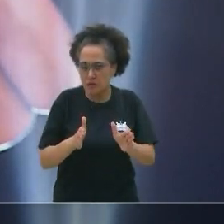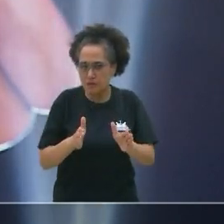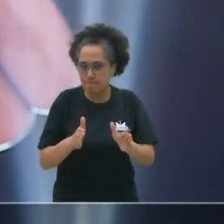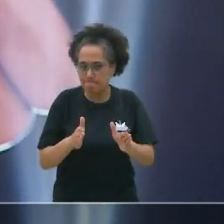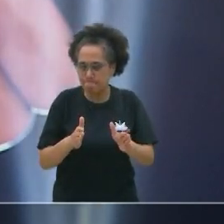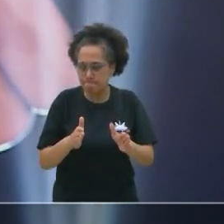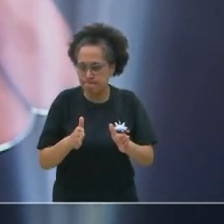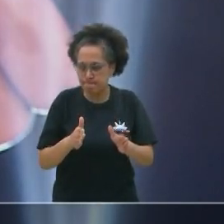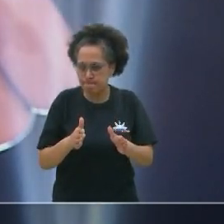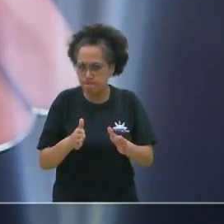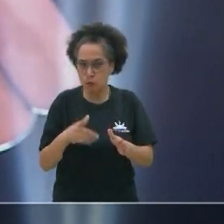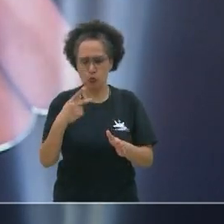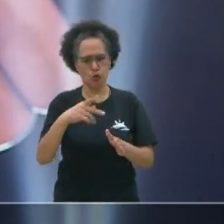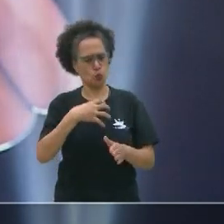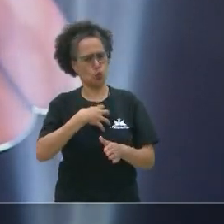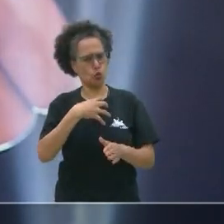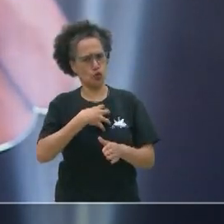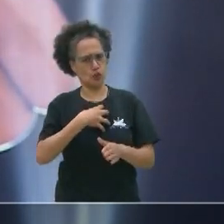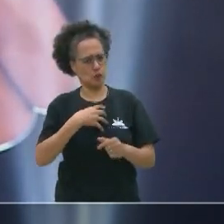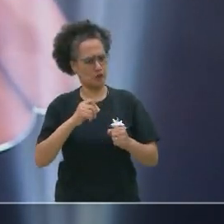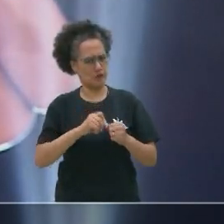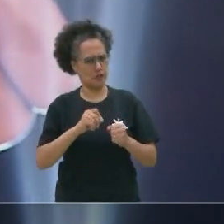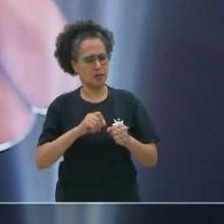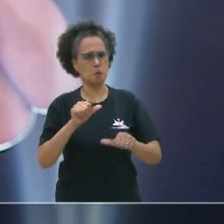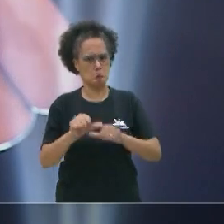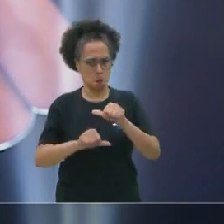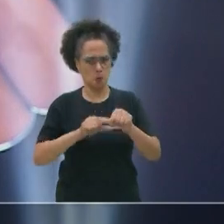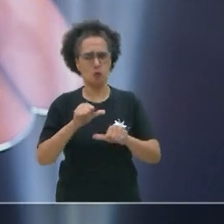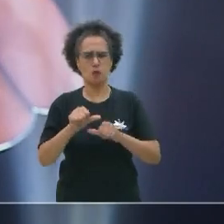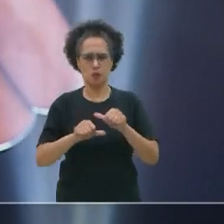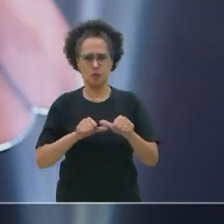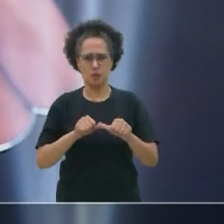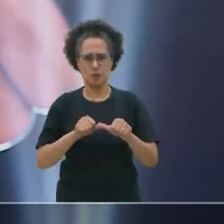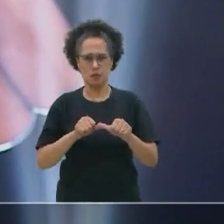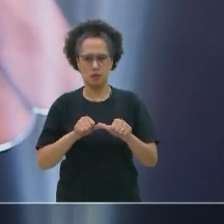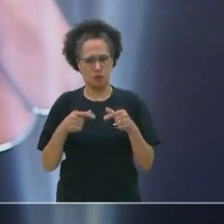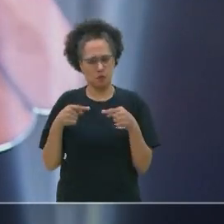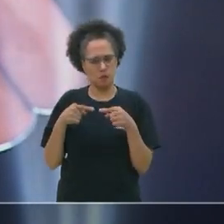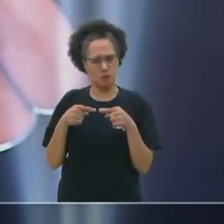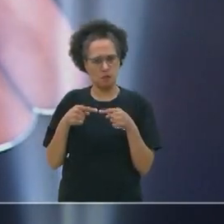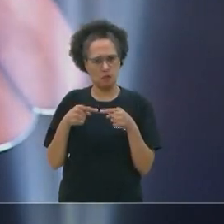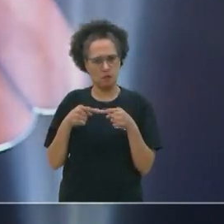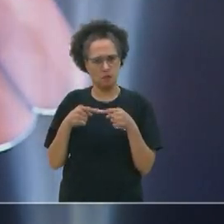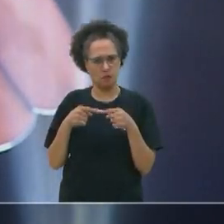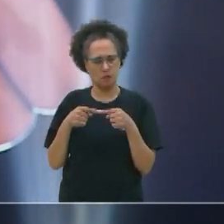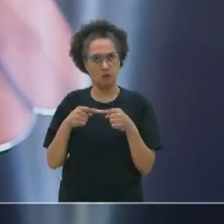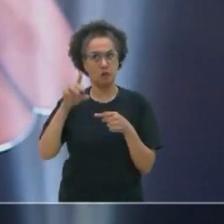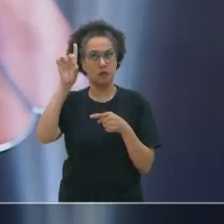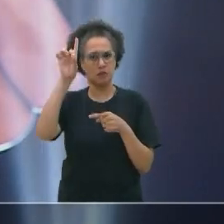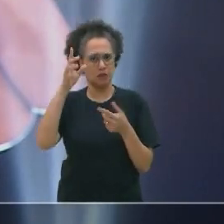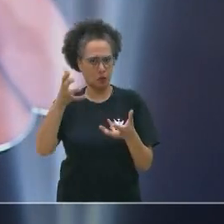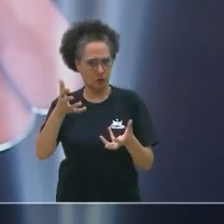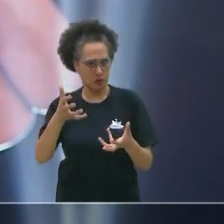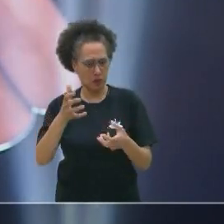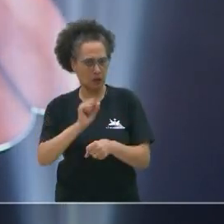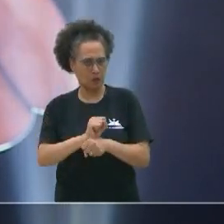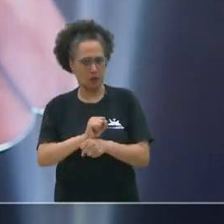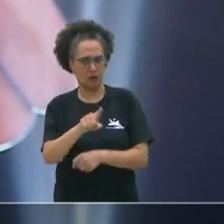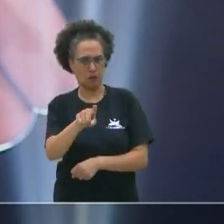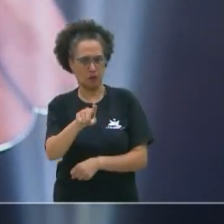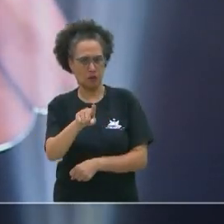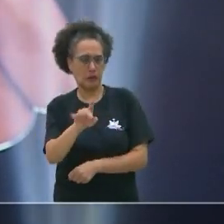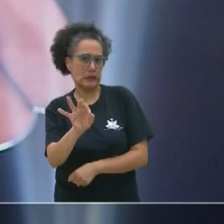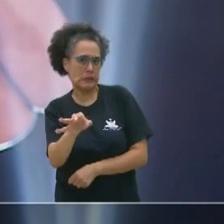As tuas ações têm sido realmente condizentes com aquilo que Deus espera de você?